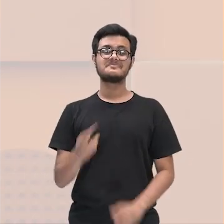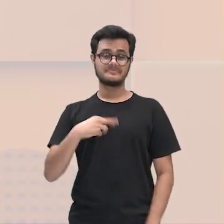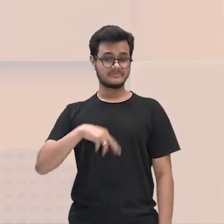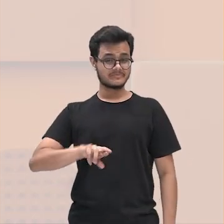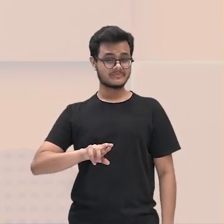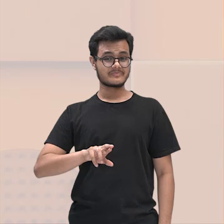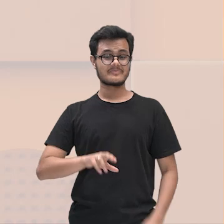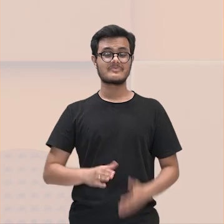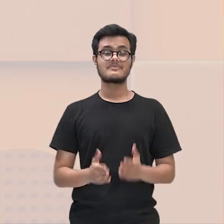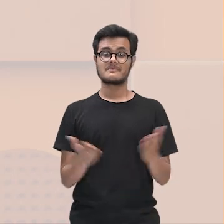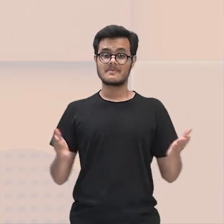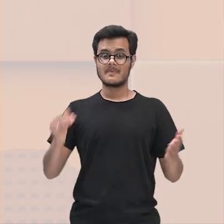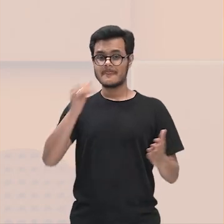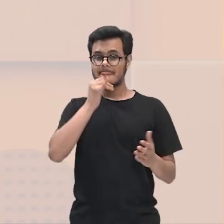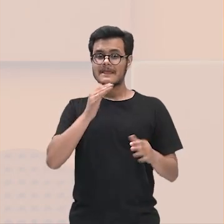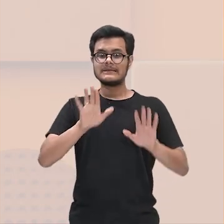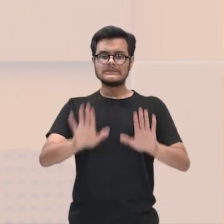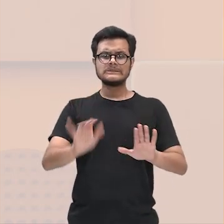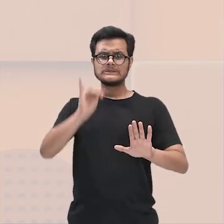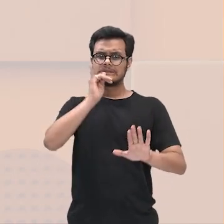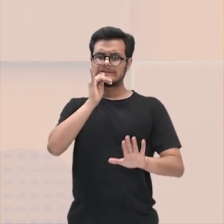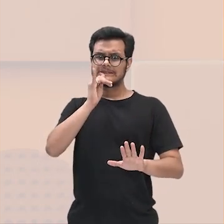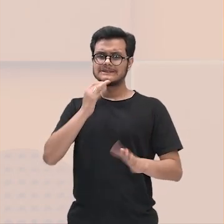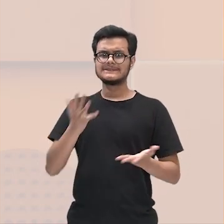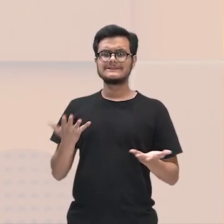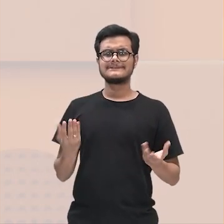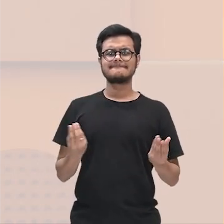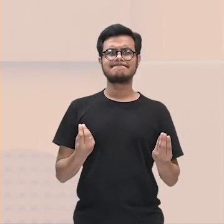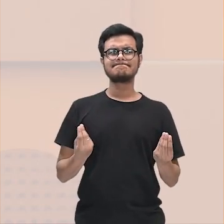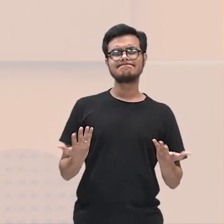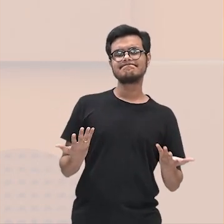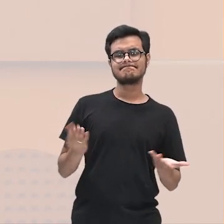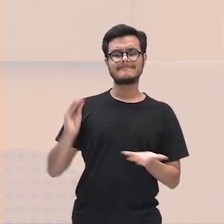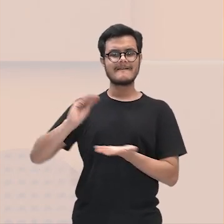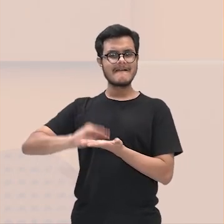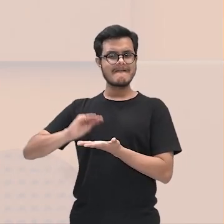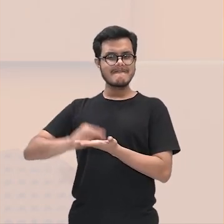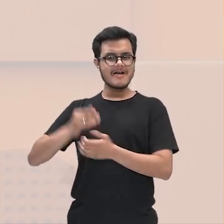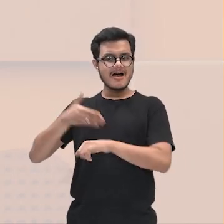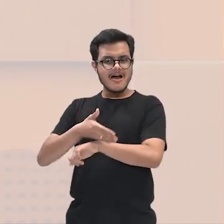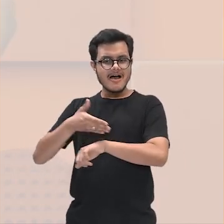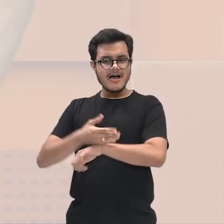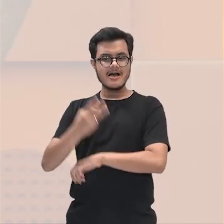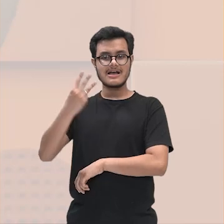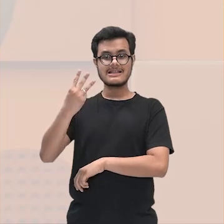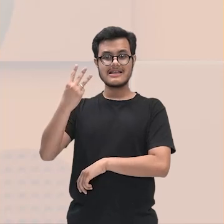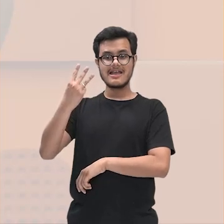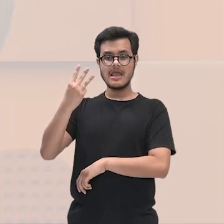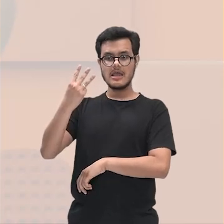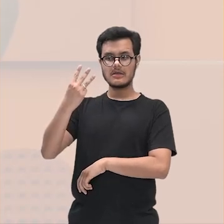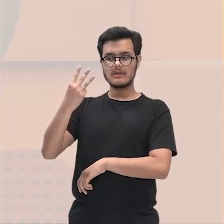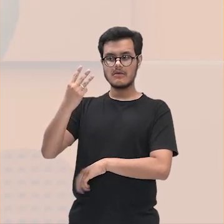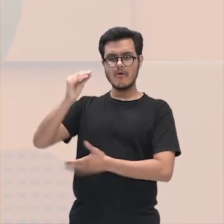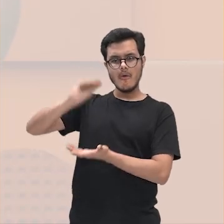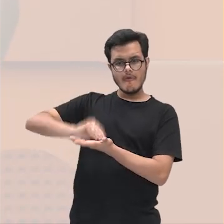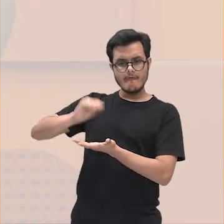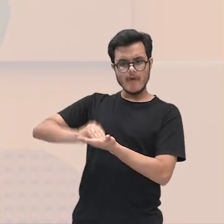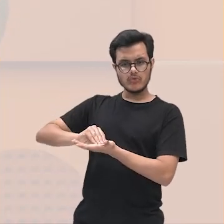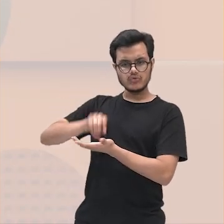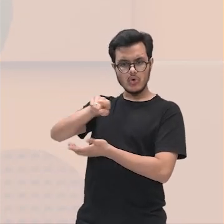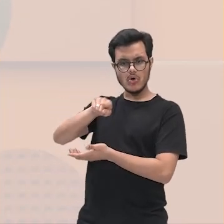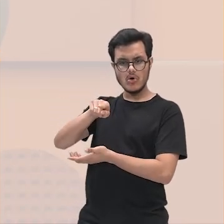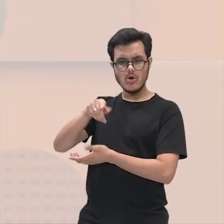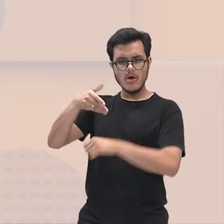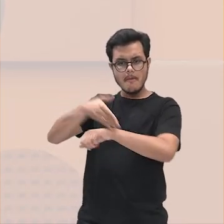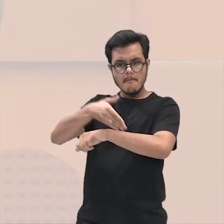mais, olha só, a ausência na missa por 3 domingos consecutivos resultava na exclusão da pessoa